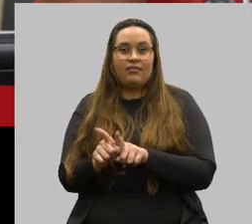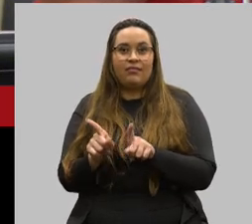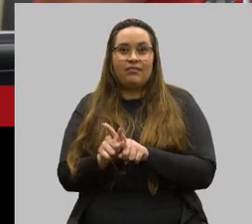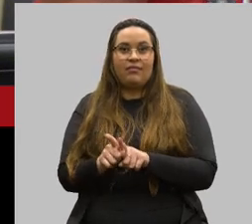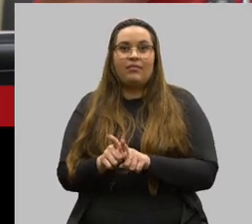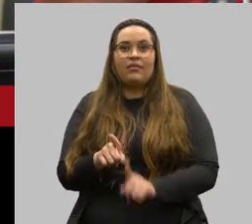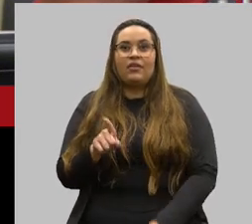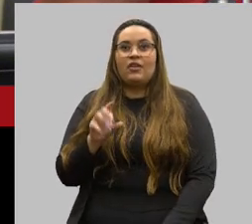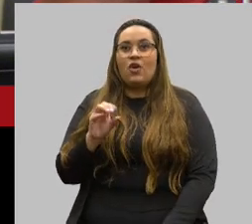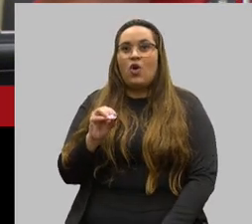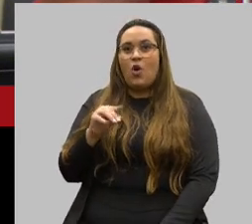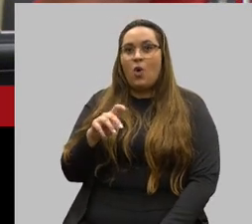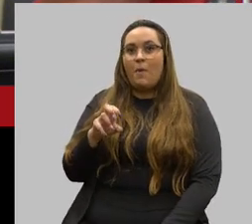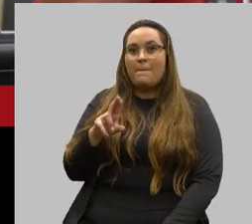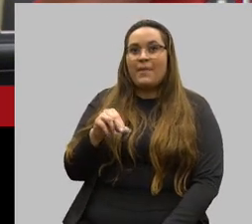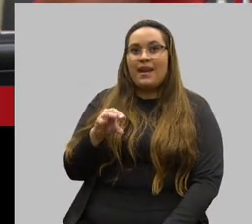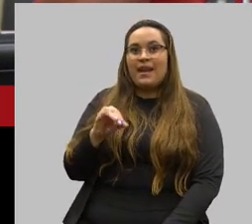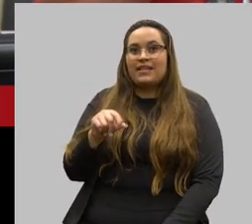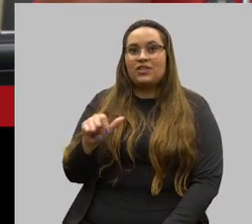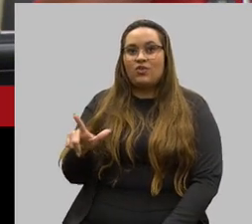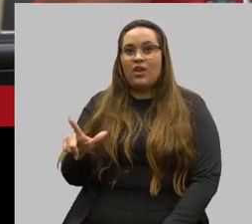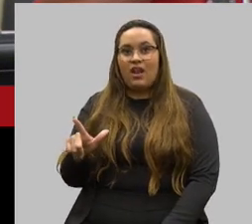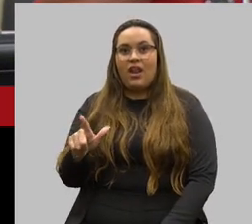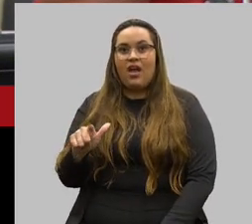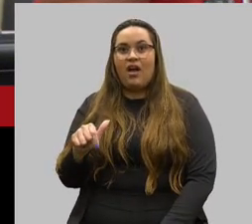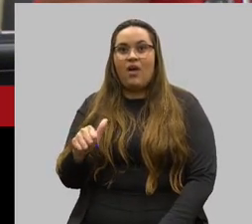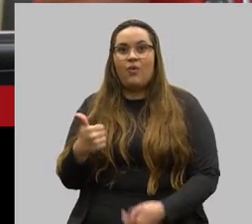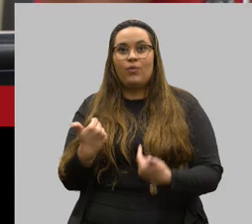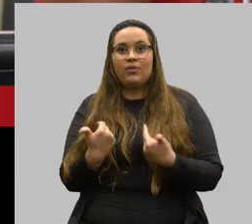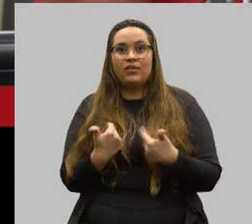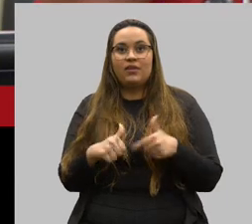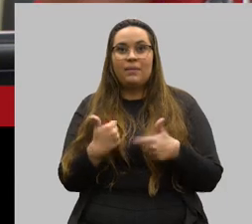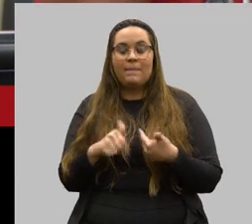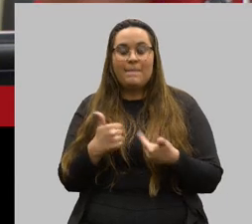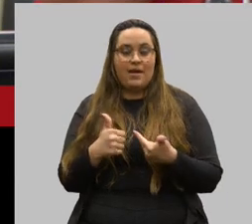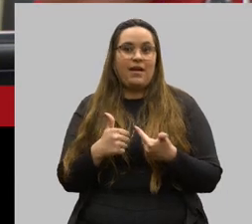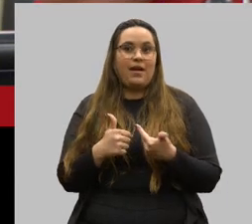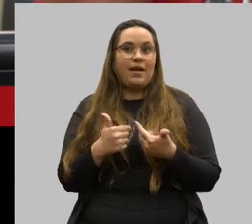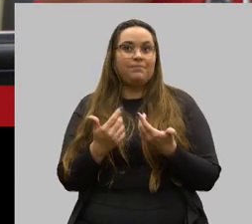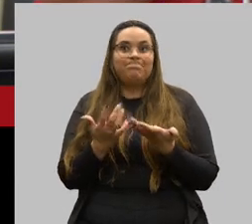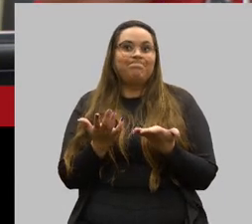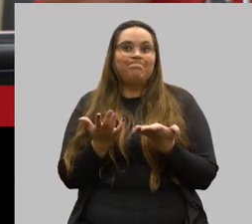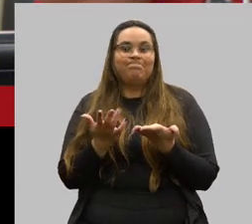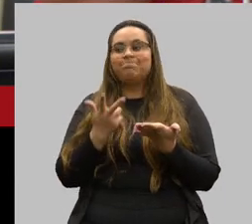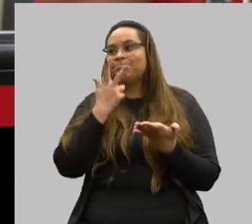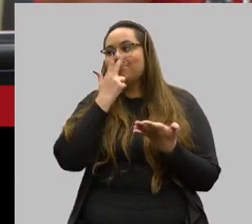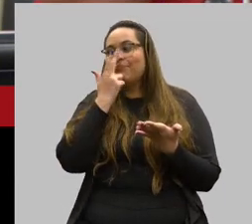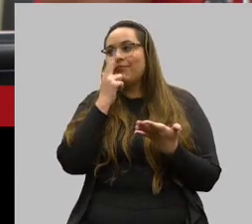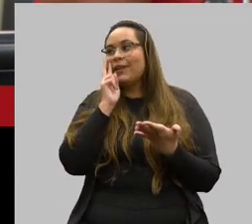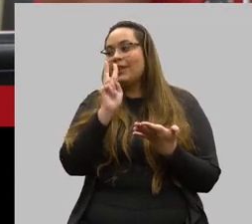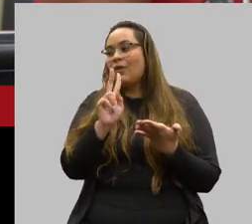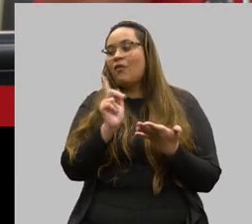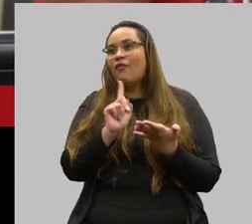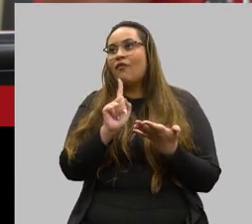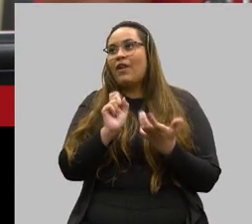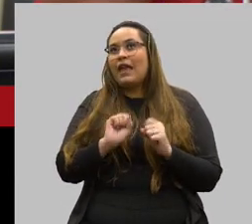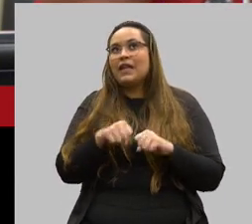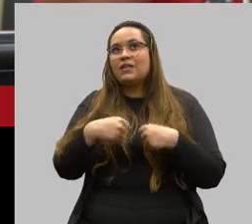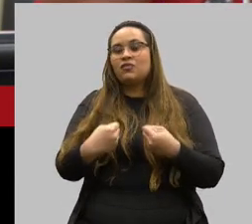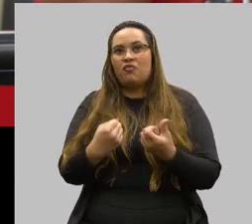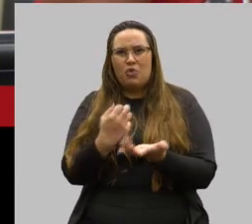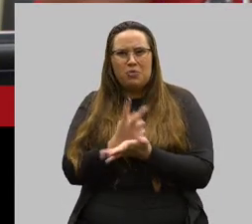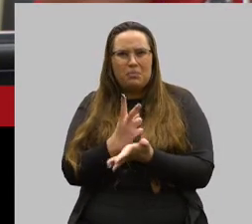operacional trabalha arduamente a gente não vê por parte do governo o mesmo esforço mesmo reconhecimento o mesmo